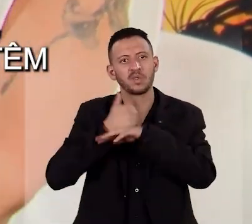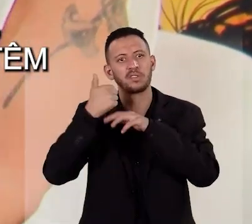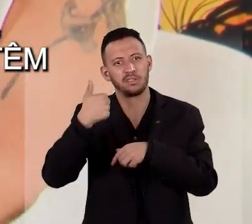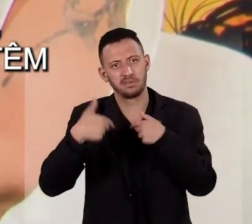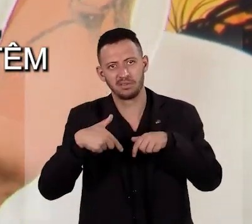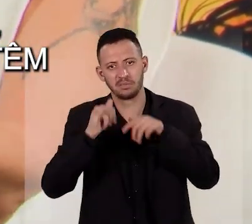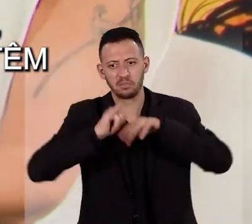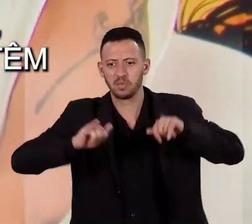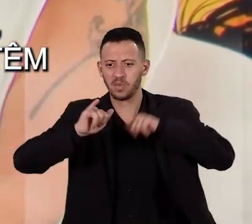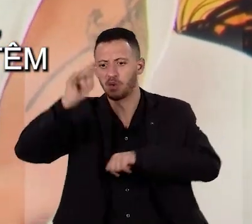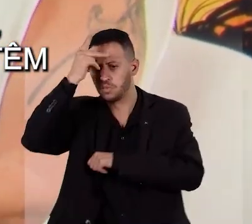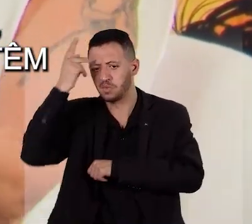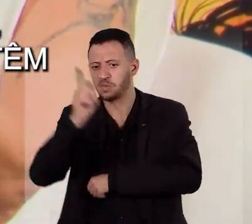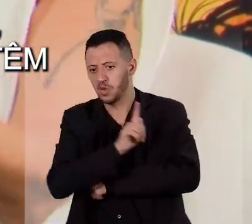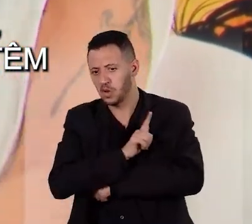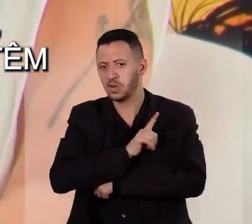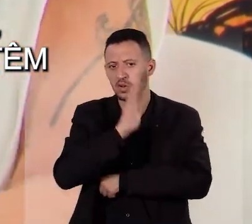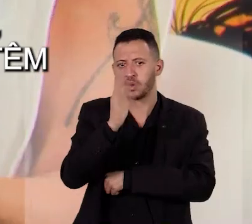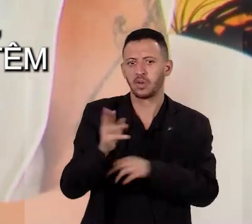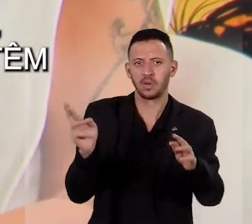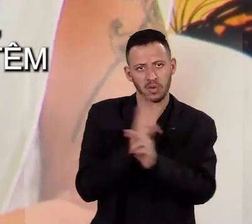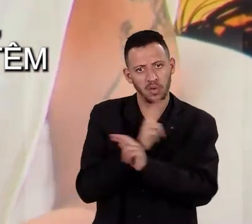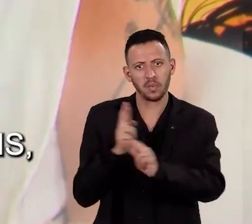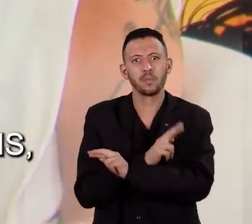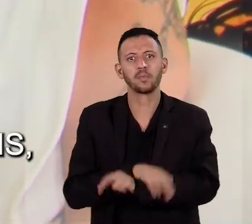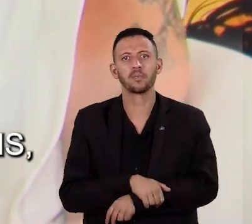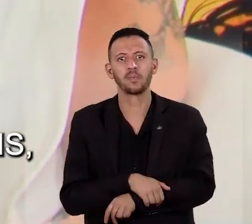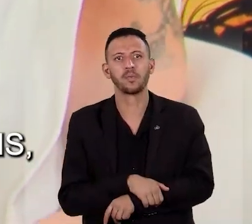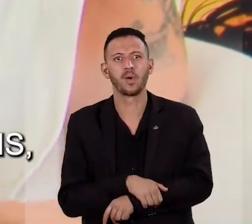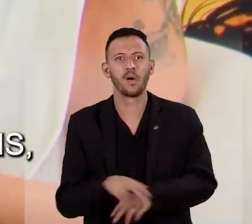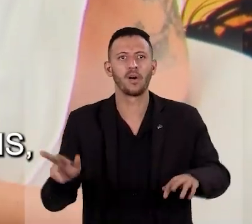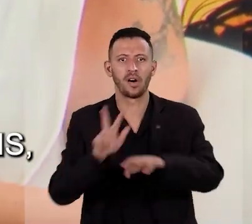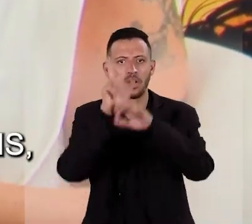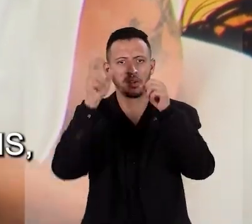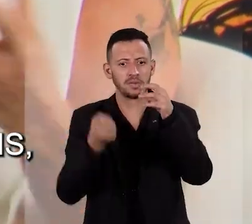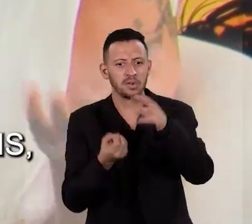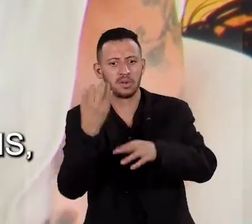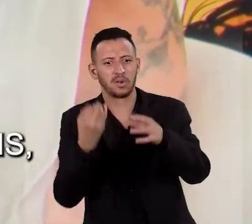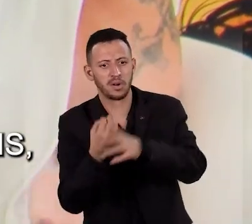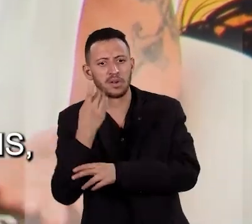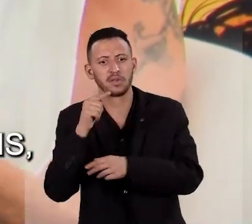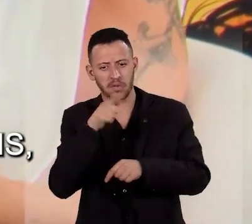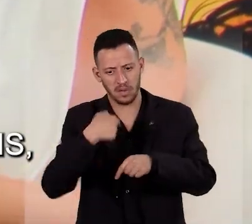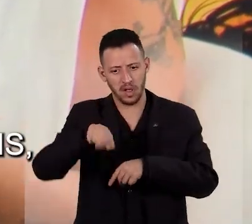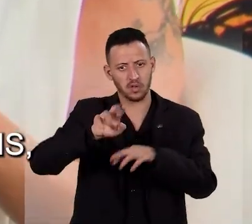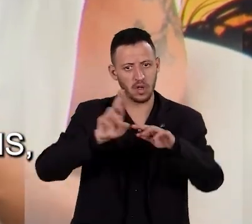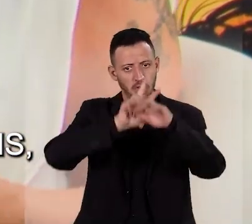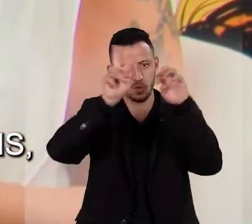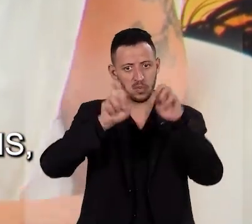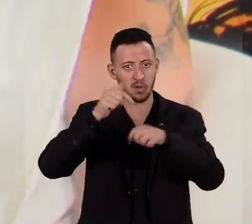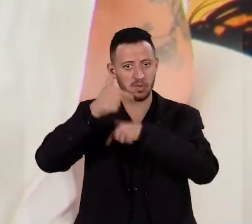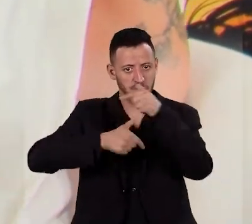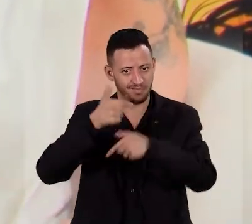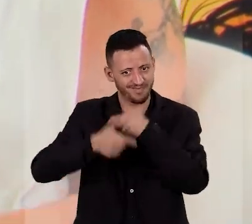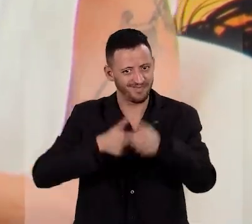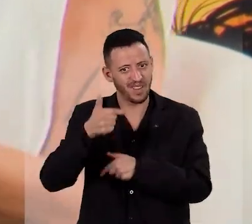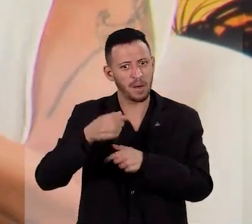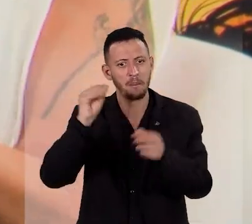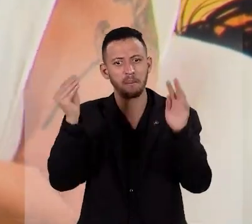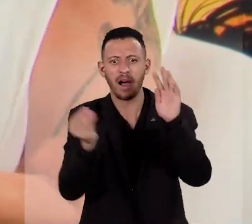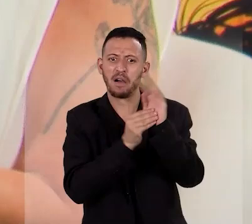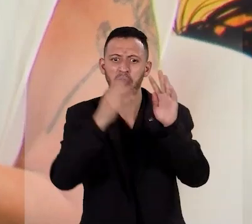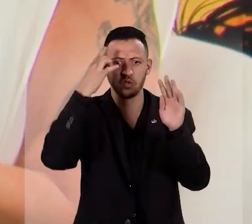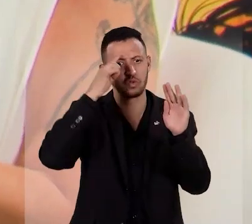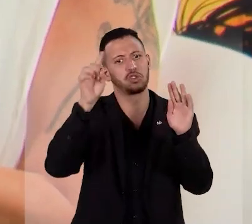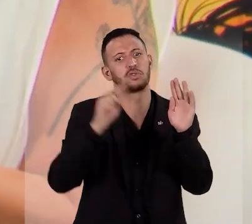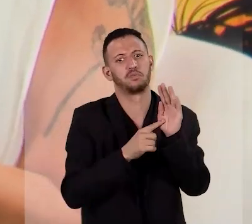que trabalhadores, trabalhadoras, que as pessoas têm em relação às questões laborais, em relação ao trabalho. Então,